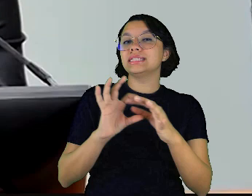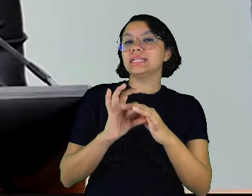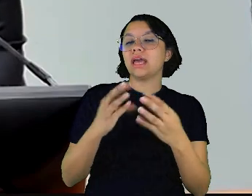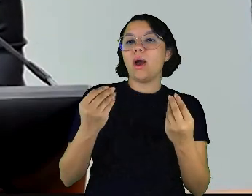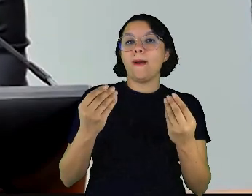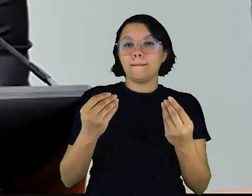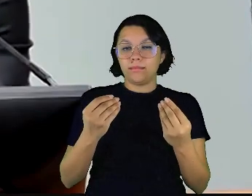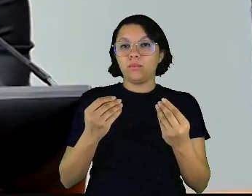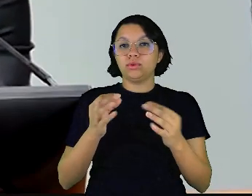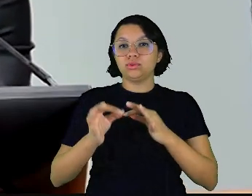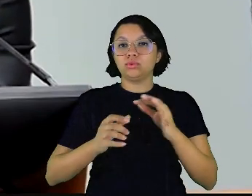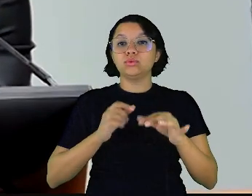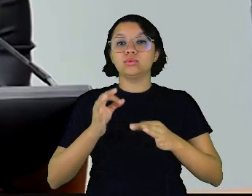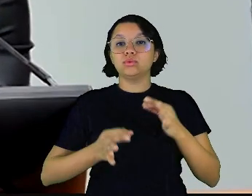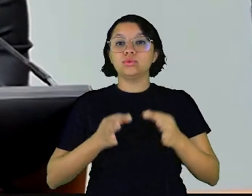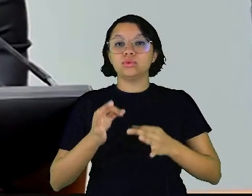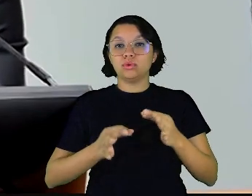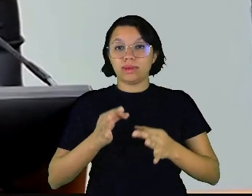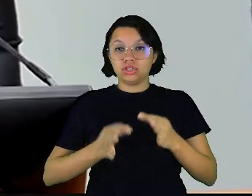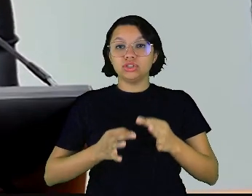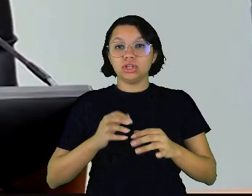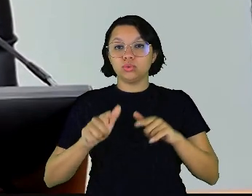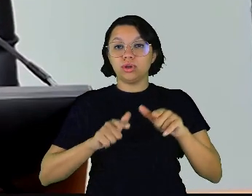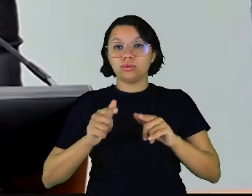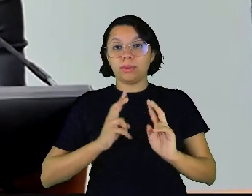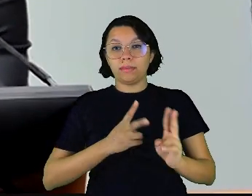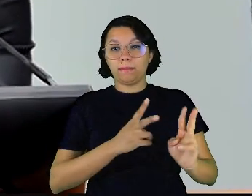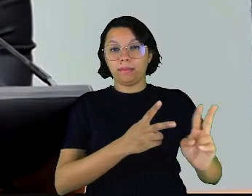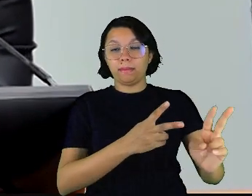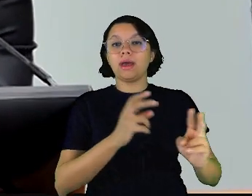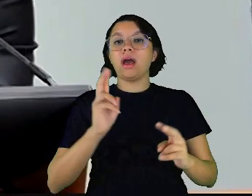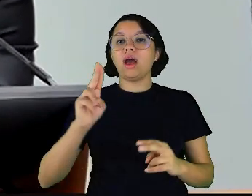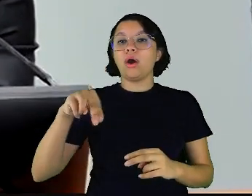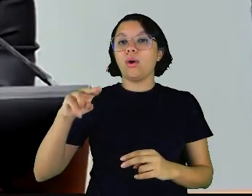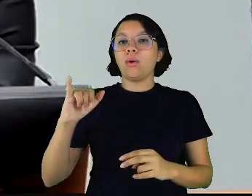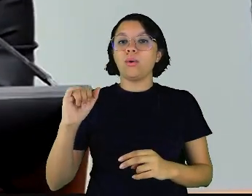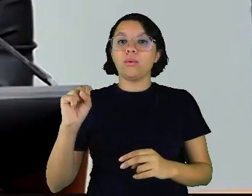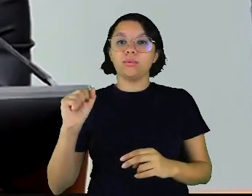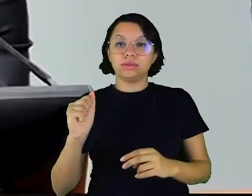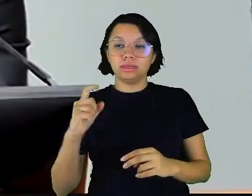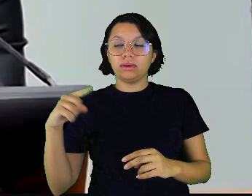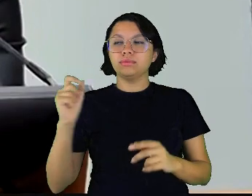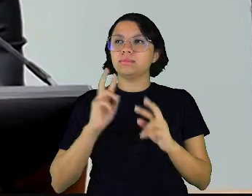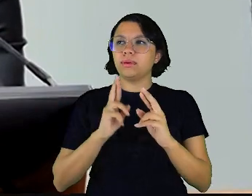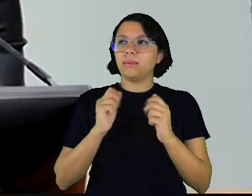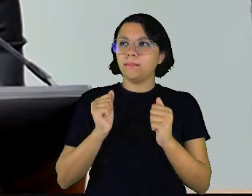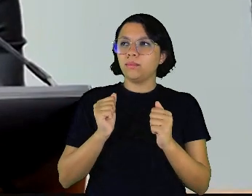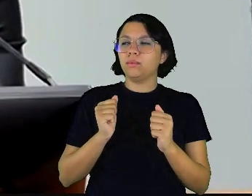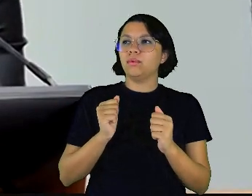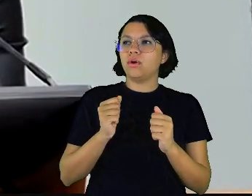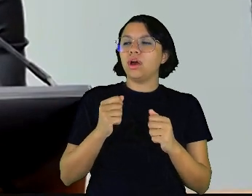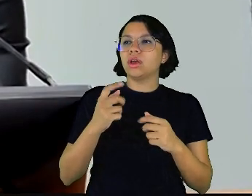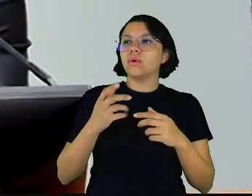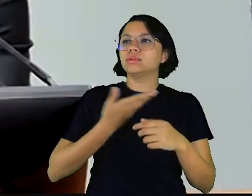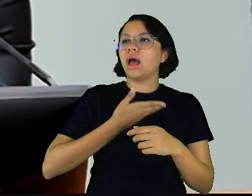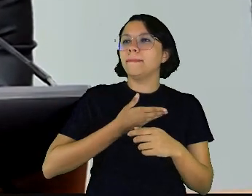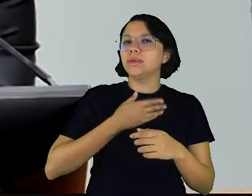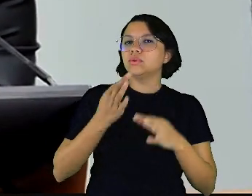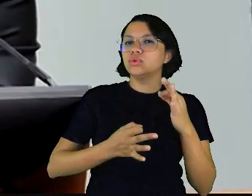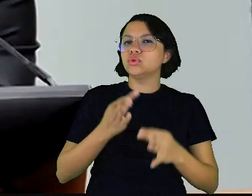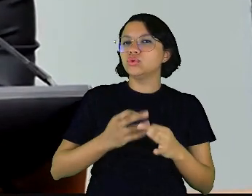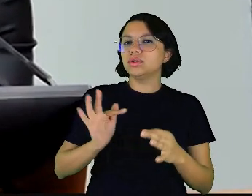da magistratura da União. Eu espero muito, né, que então os colegas da Justiça Federal possam estar